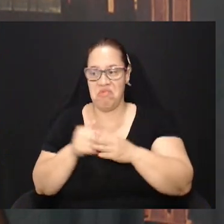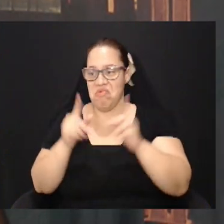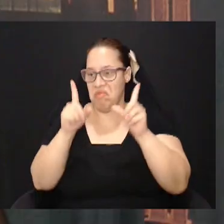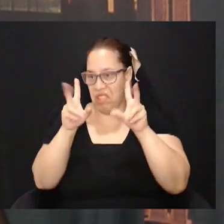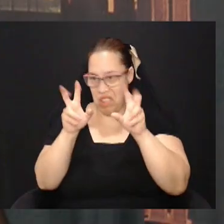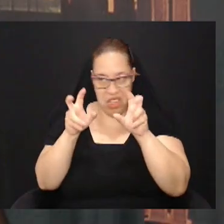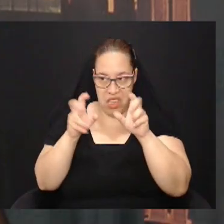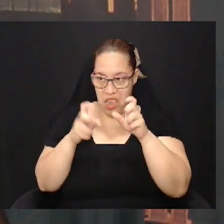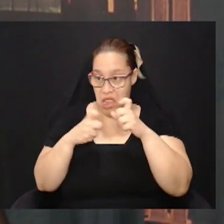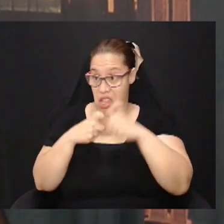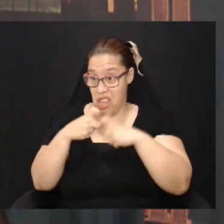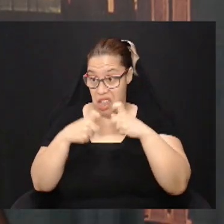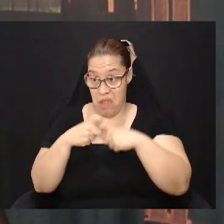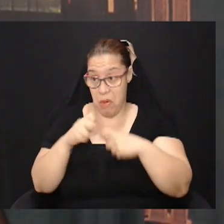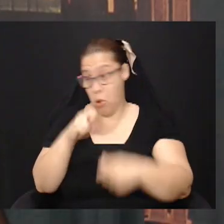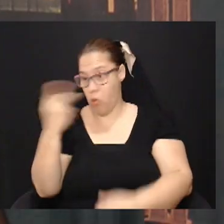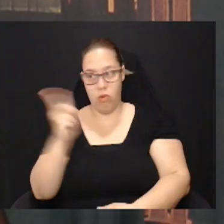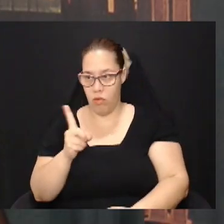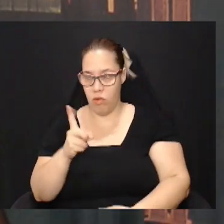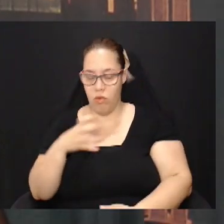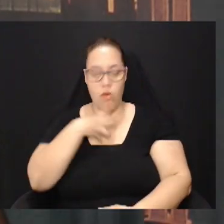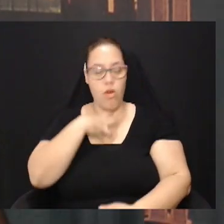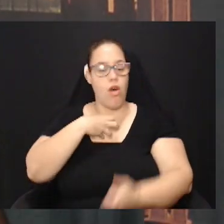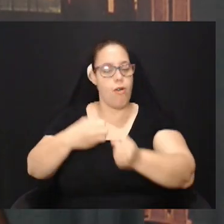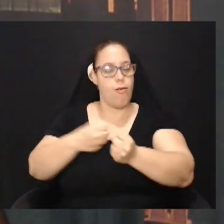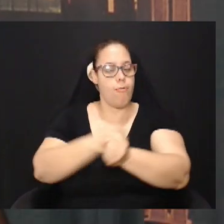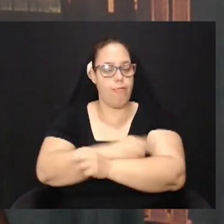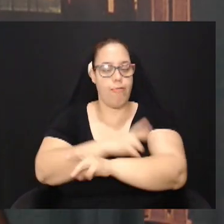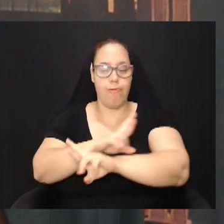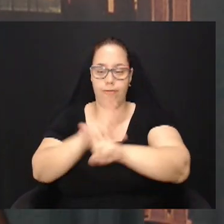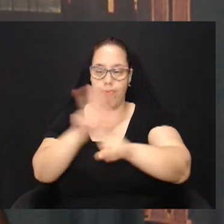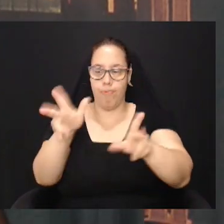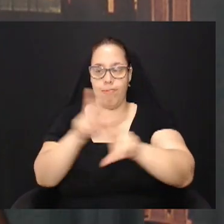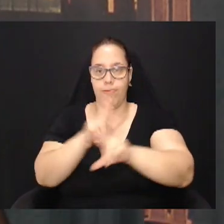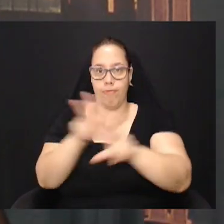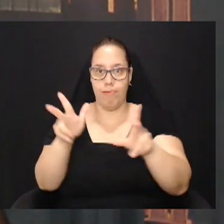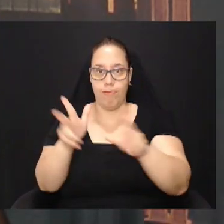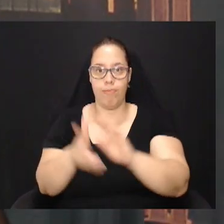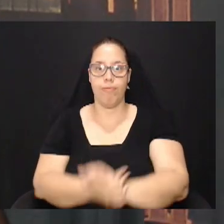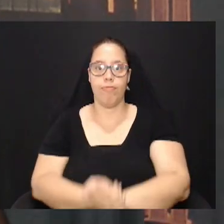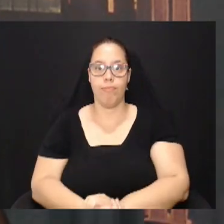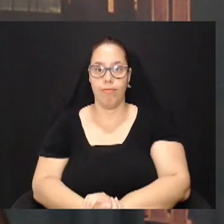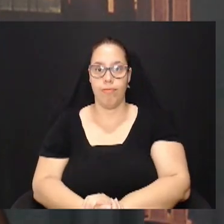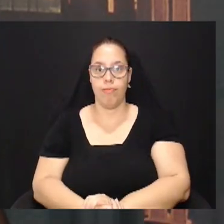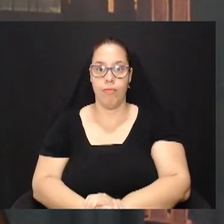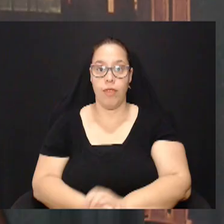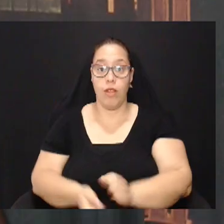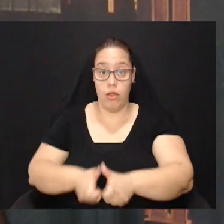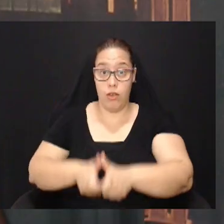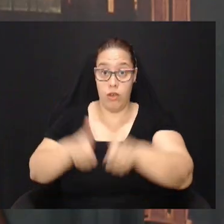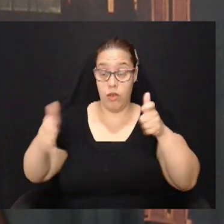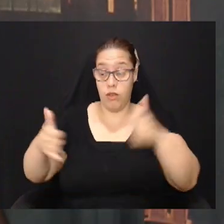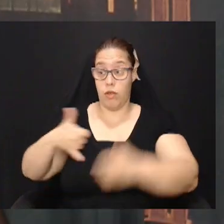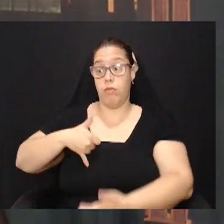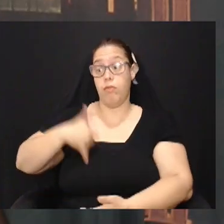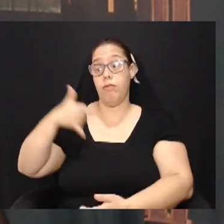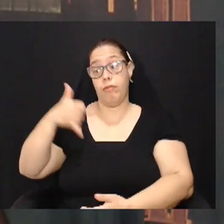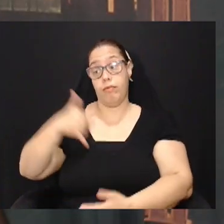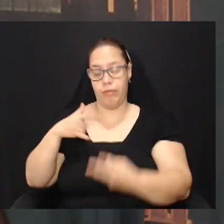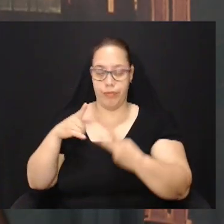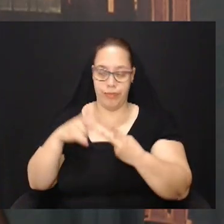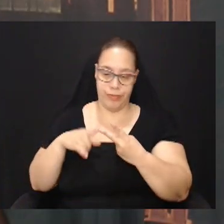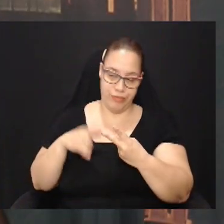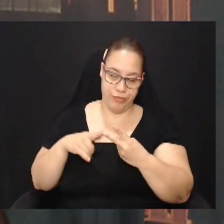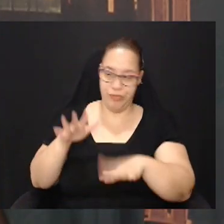gera emoções diferentes. Mas depender do sexo, isso a gente pode expandir para a idade. Por isso que tem